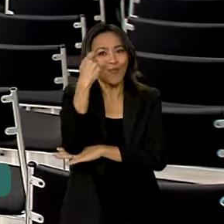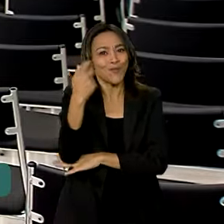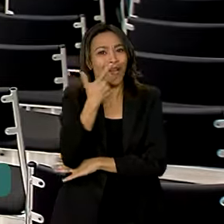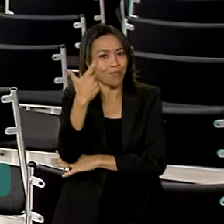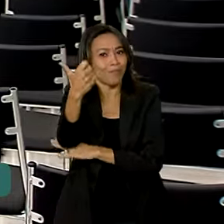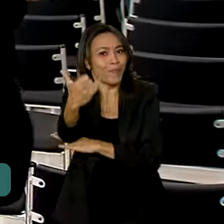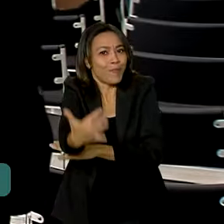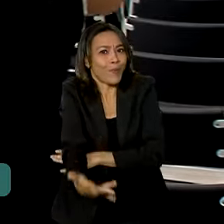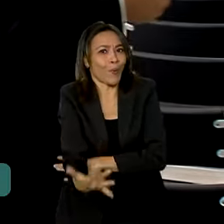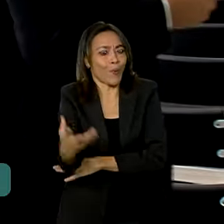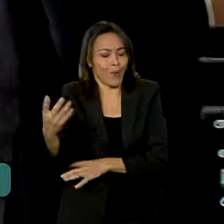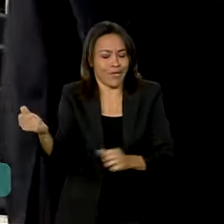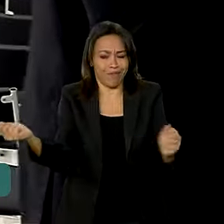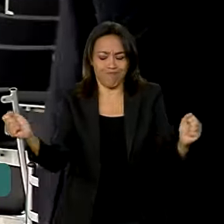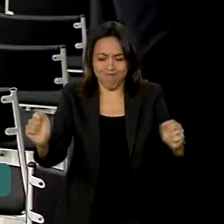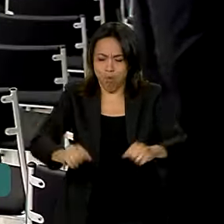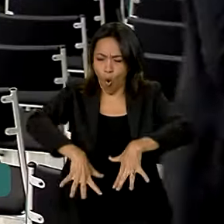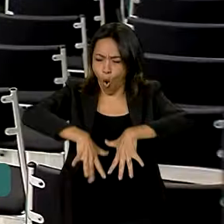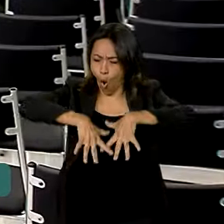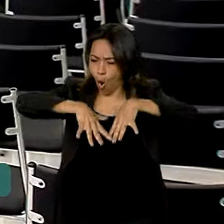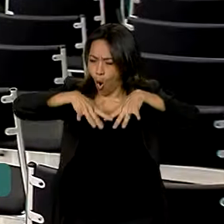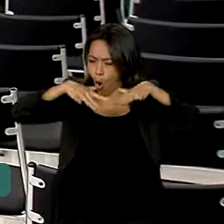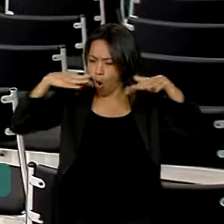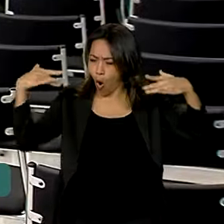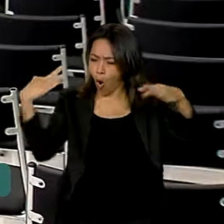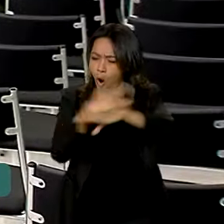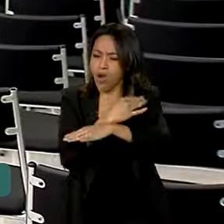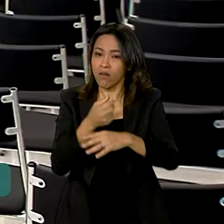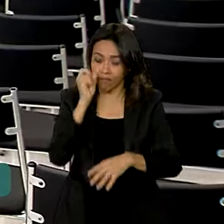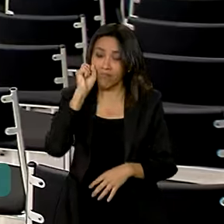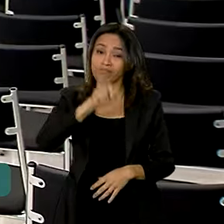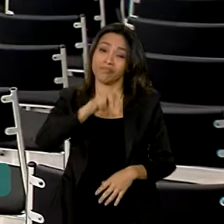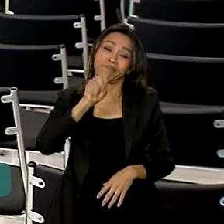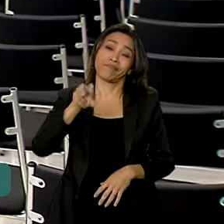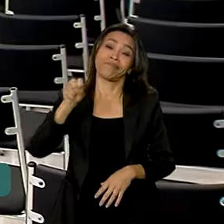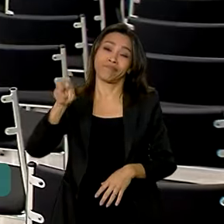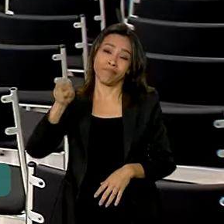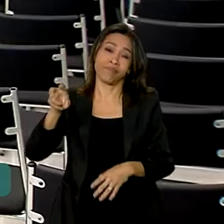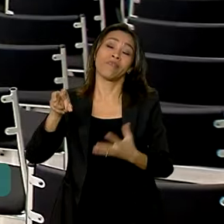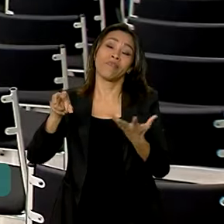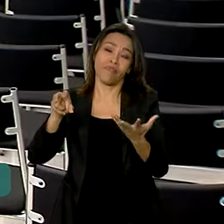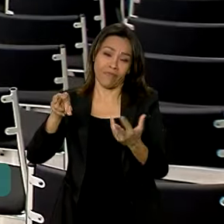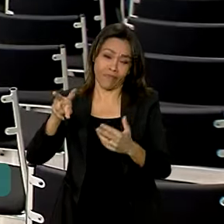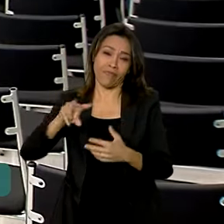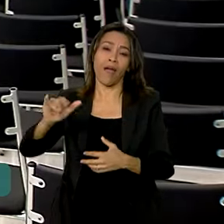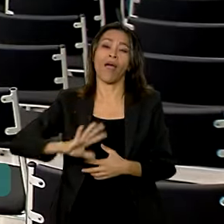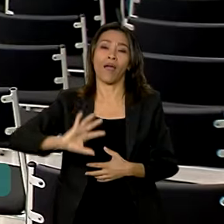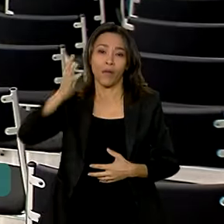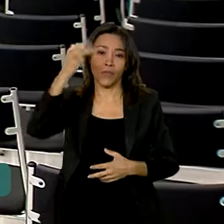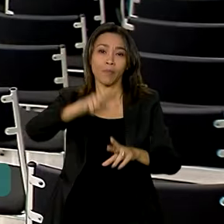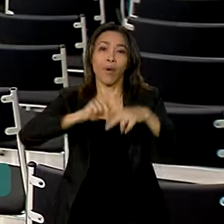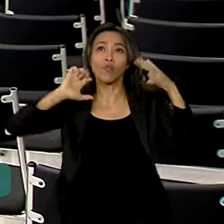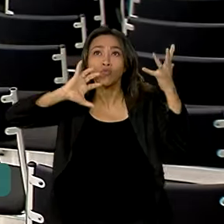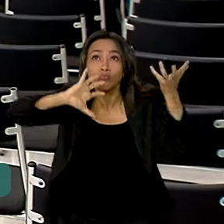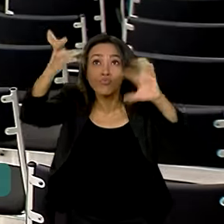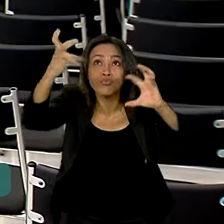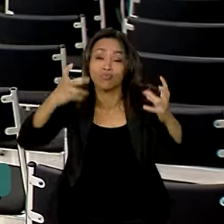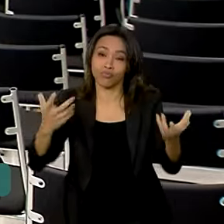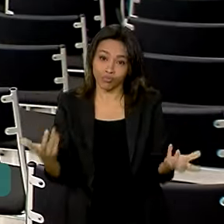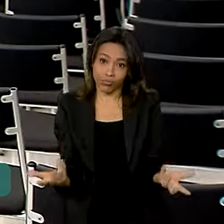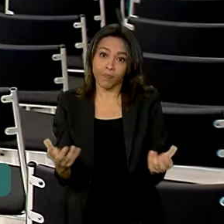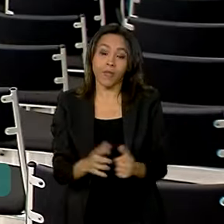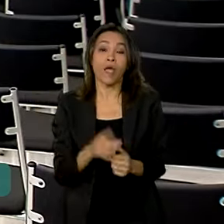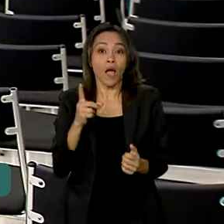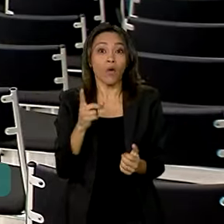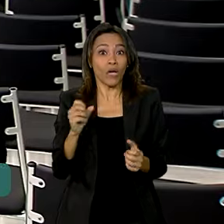e causaram grandes enchentes na cidade, vão ser cada vez mais frequentes por causa dessa mudança climática. Ela destacou também que combater